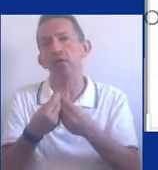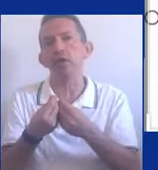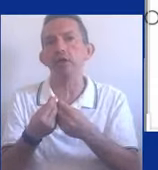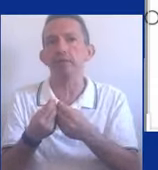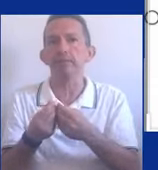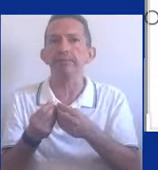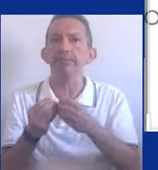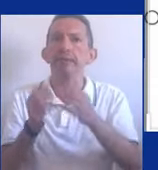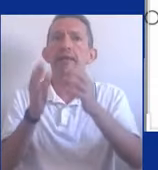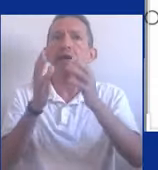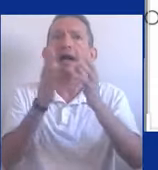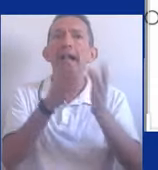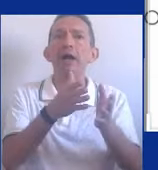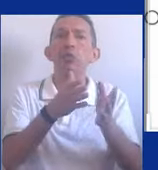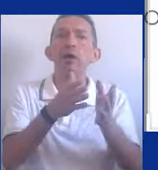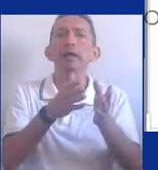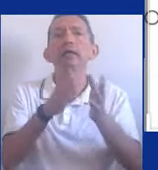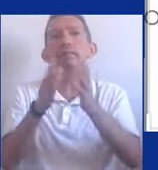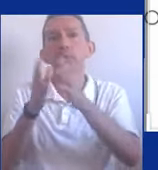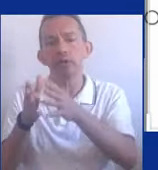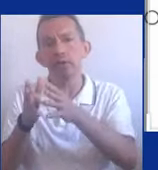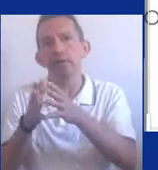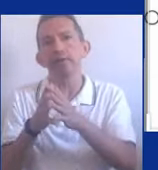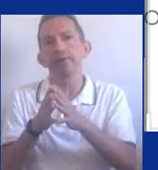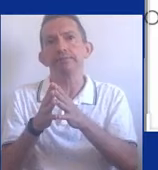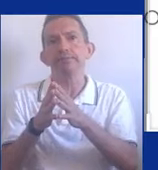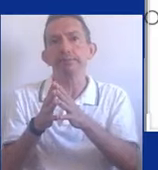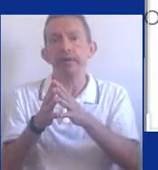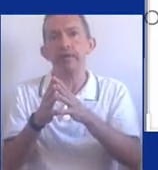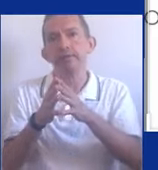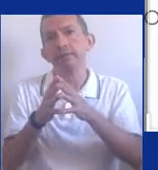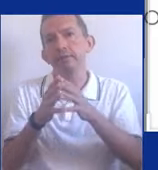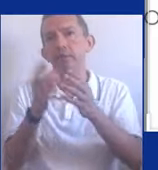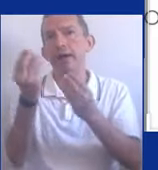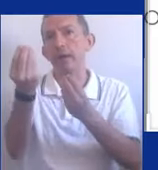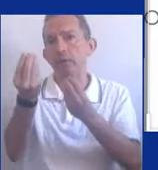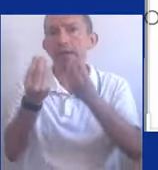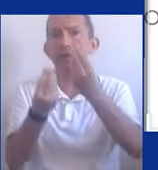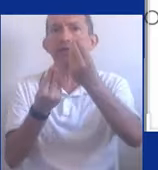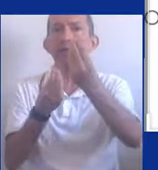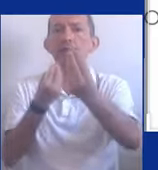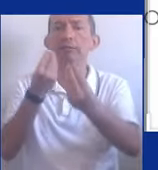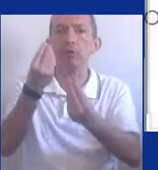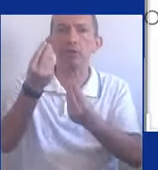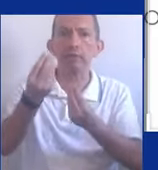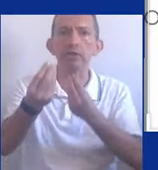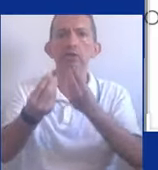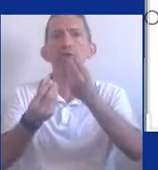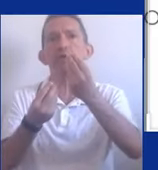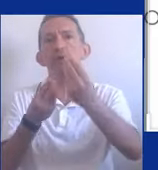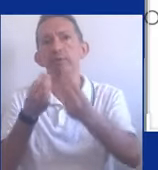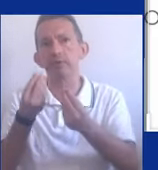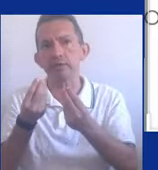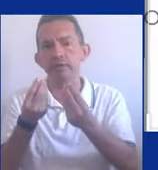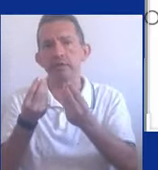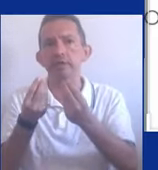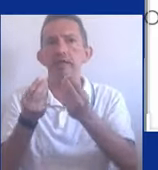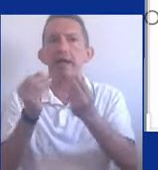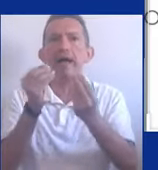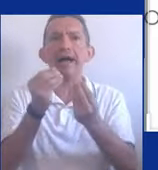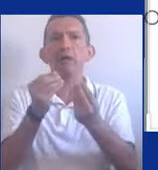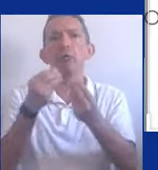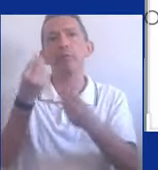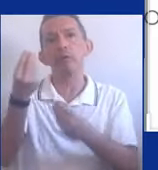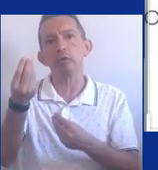nesse coloide, água e proteína, tá? Então a água, aquela questão lá da bioquímica que a gente já falou para